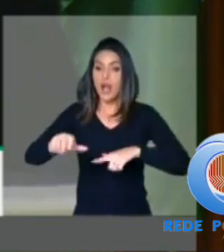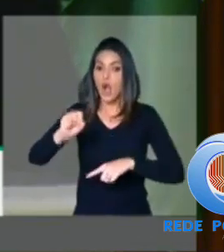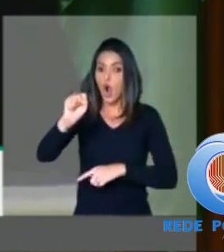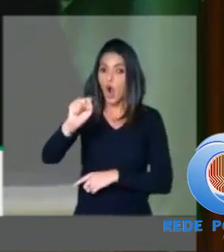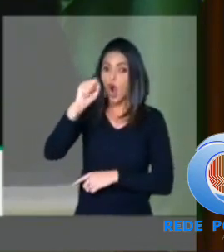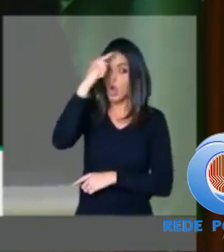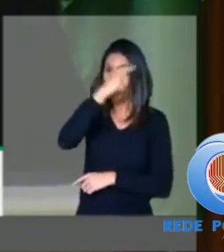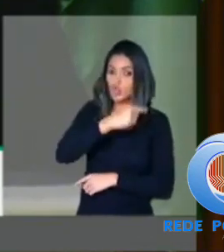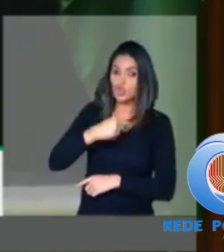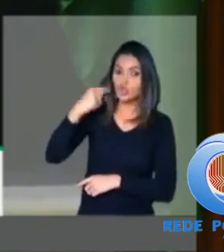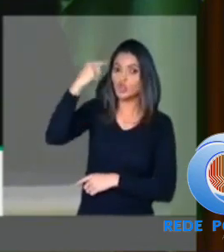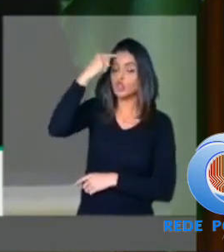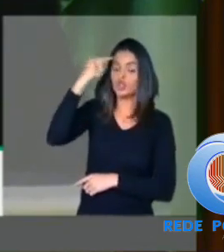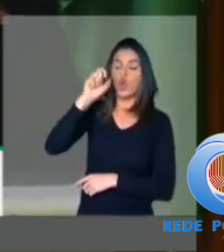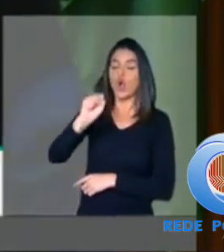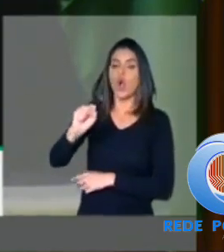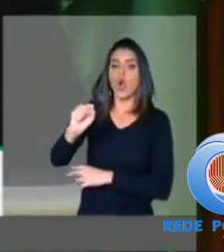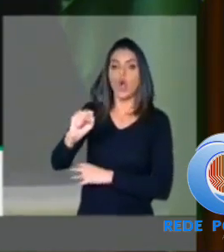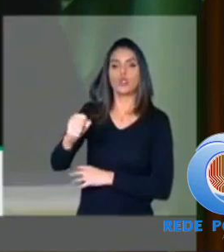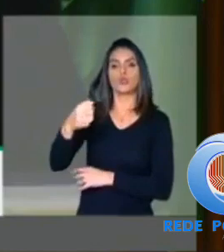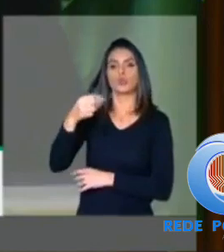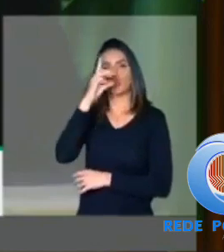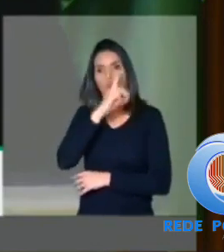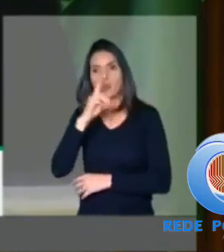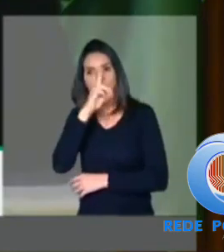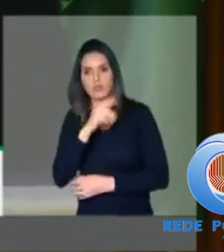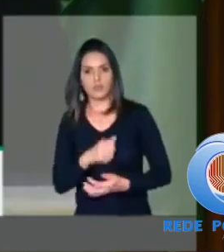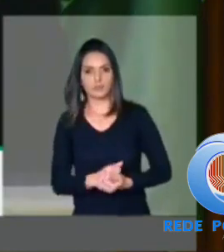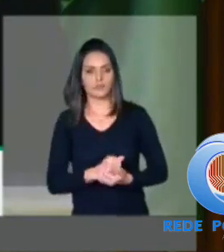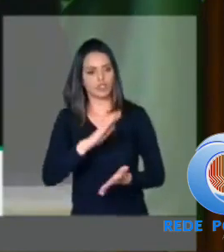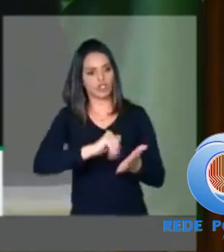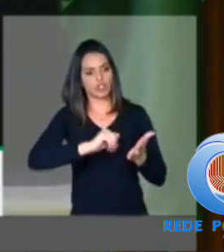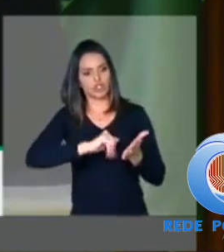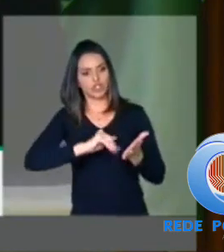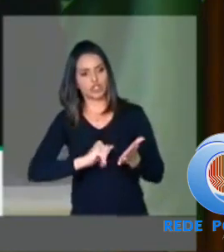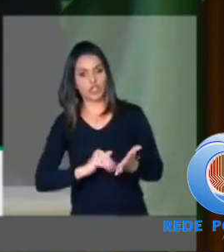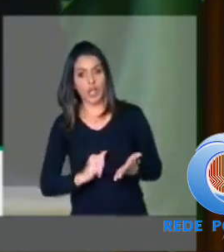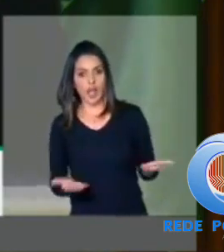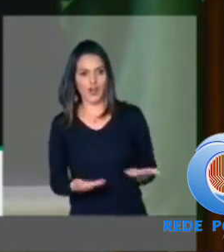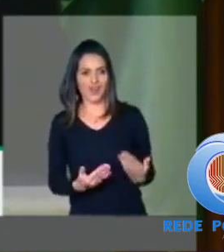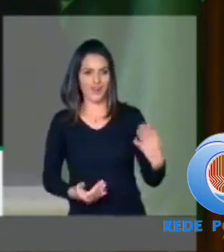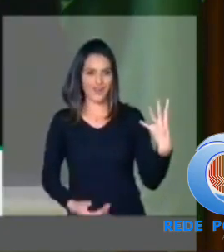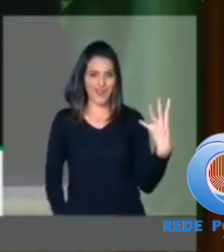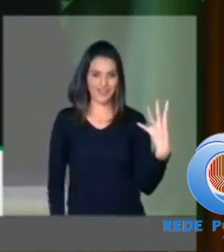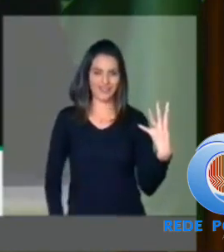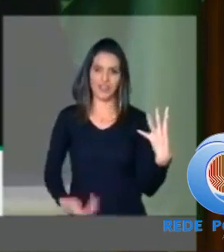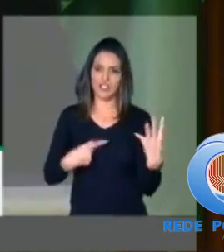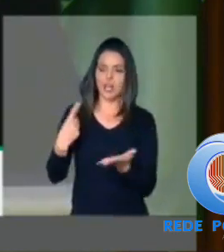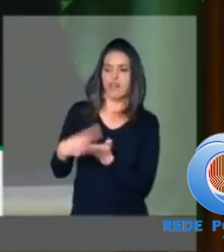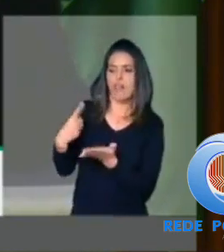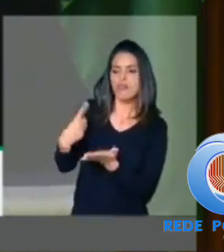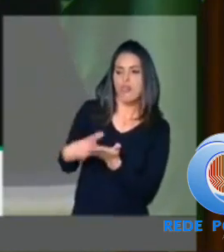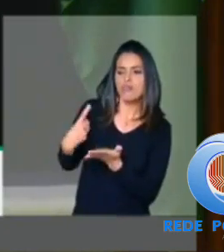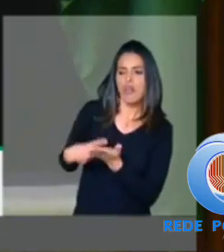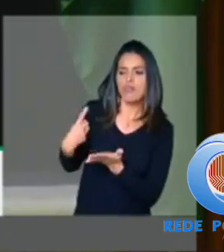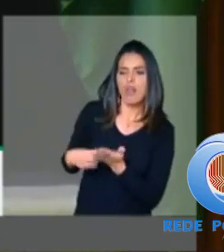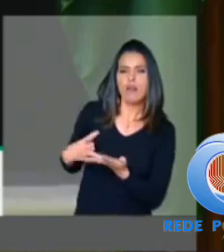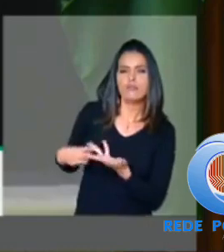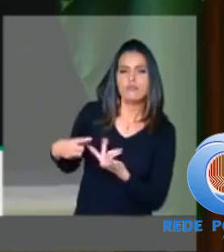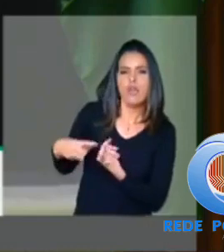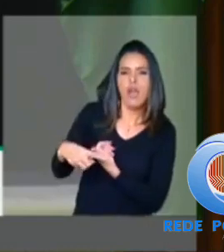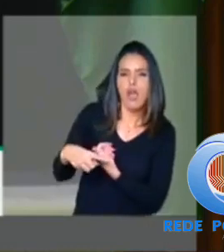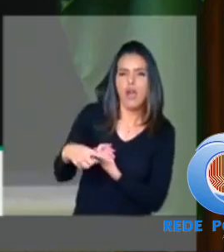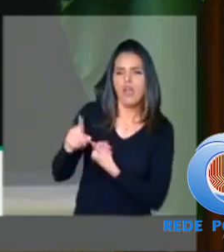8 domingos, 7 depois 4, e agora estão tirando. Por quê? Para negociar um a um. Na verdade,